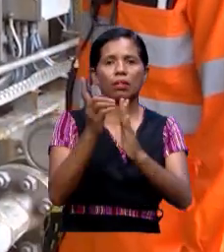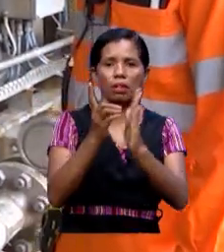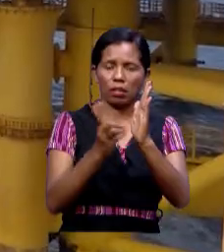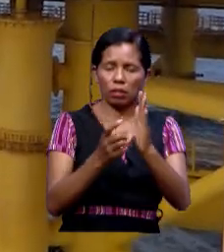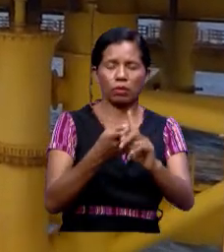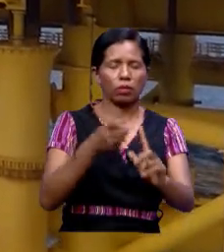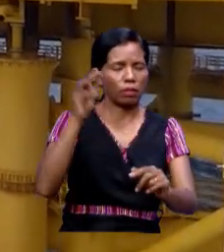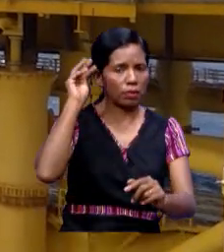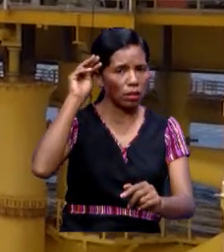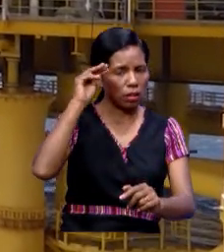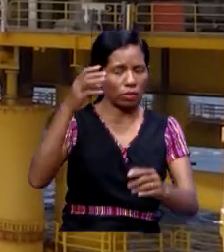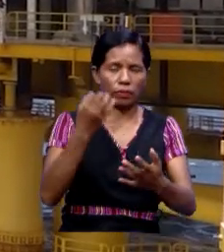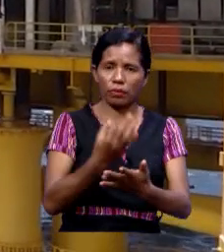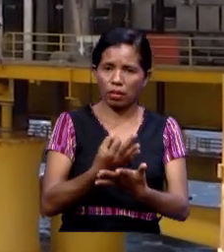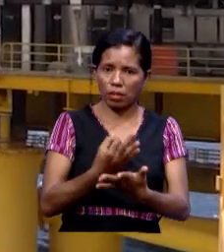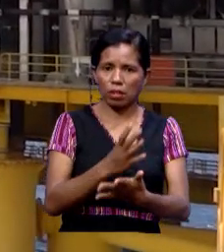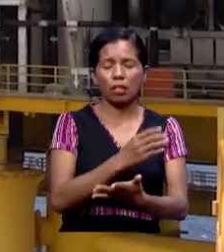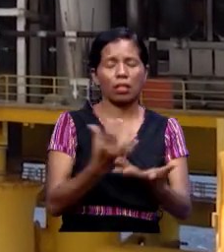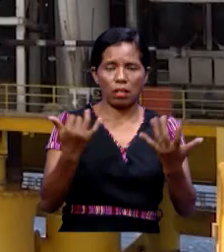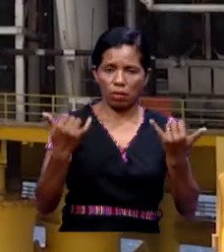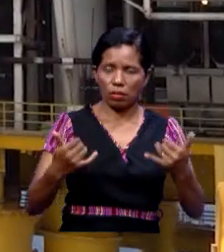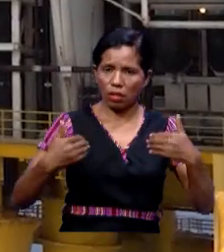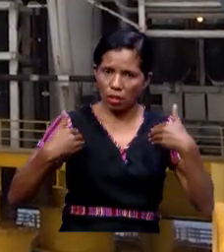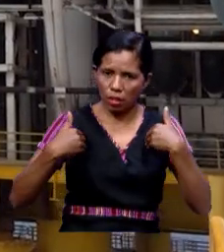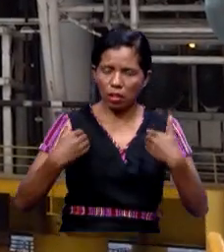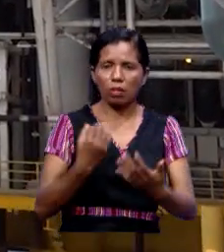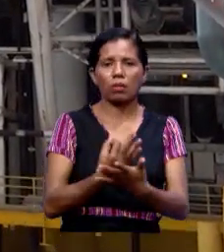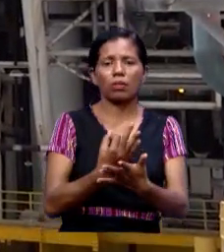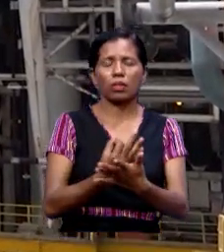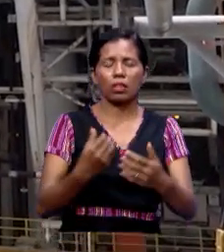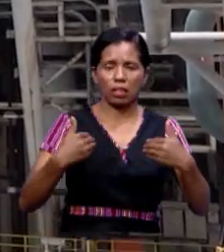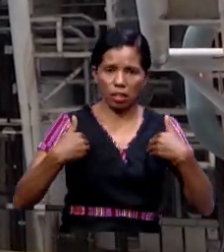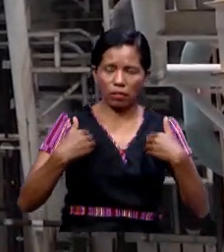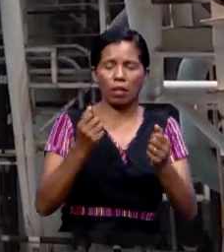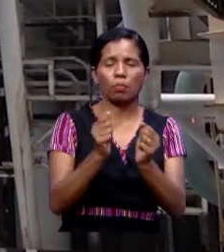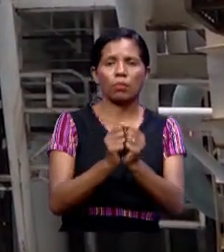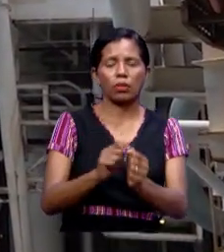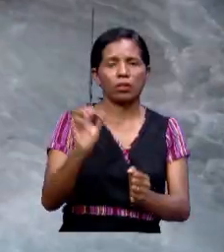Finansas fundu petroliferu nebe daudau ne iha homontante dolar americano